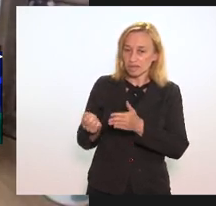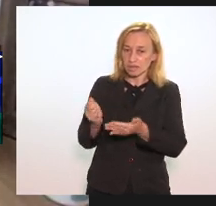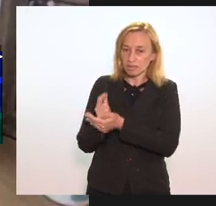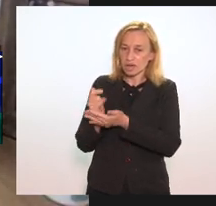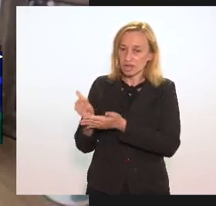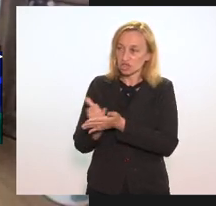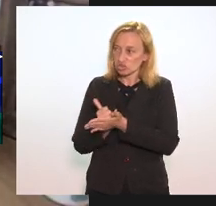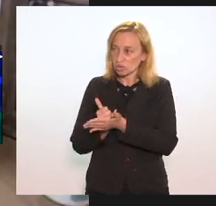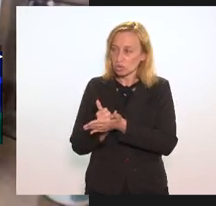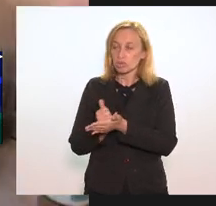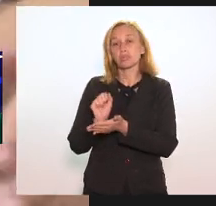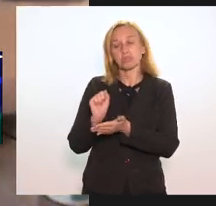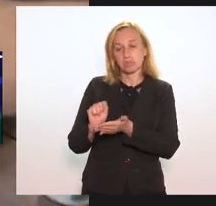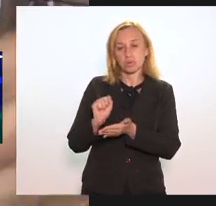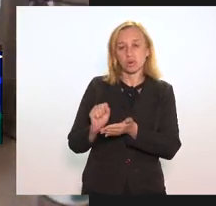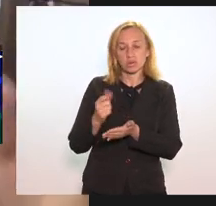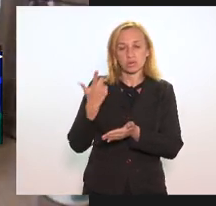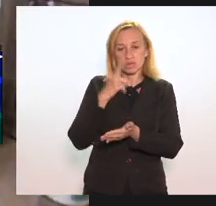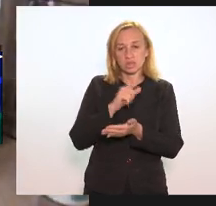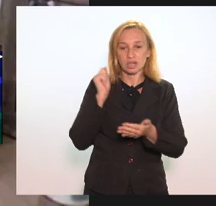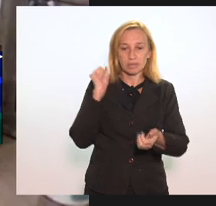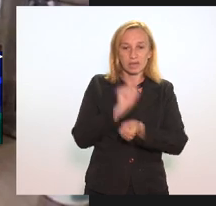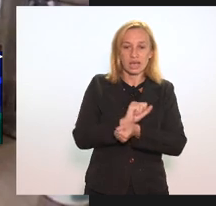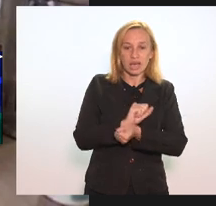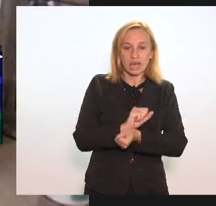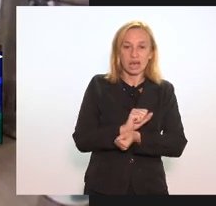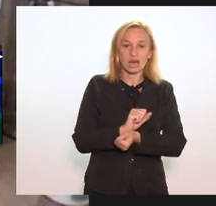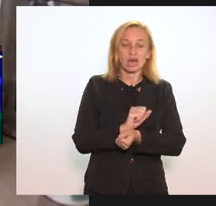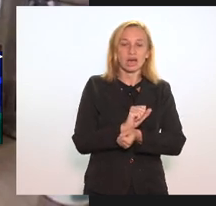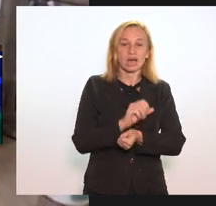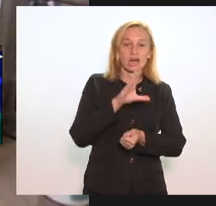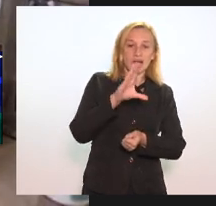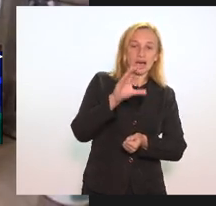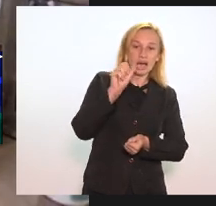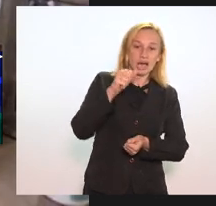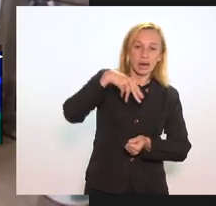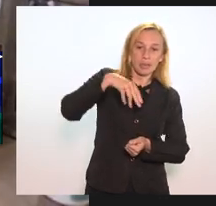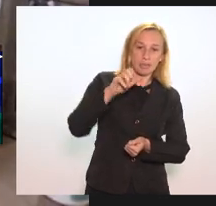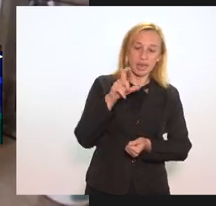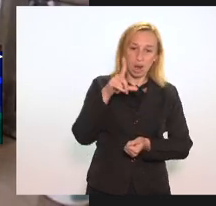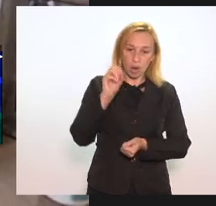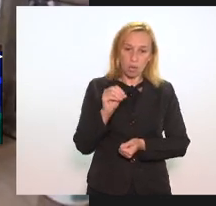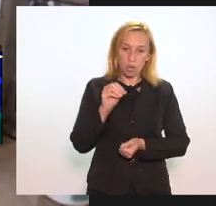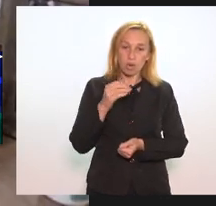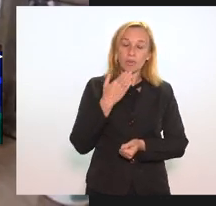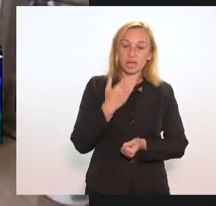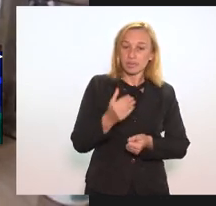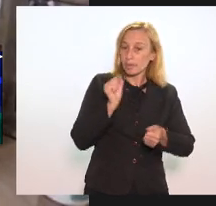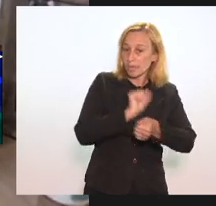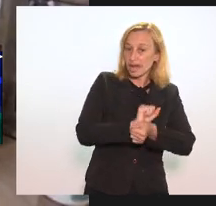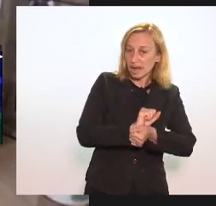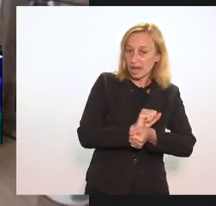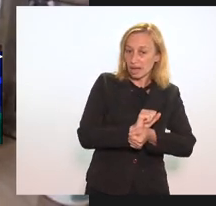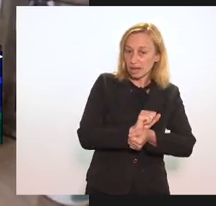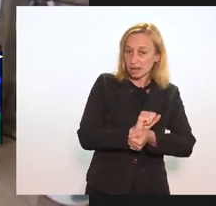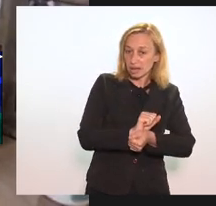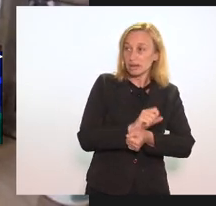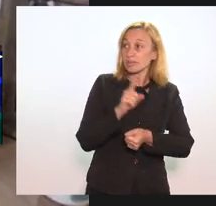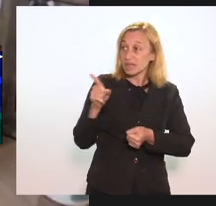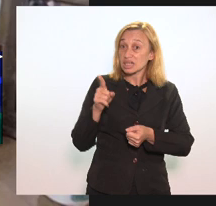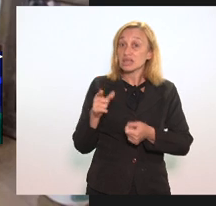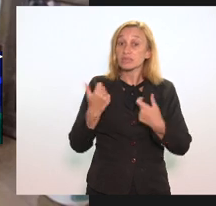do estado parar a gente consegue pegar os caminhões e mandar para eu estou pessoas